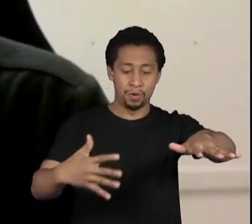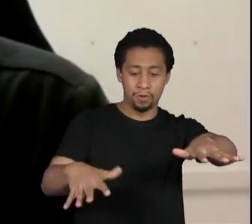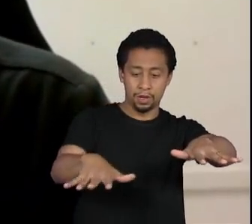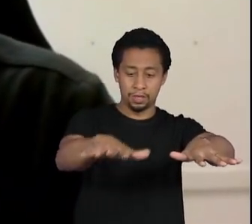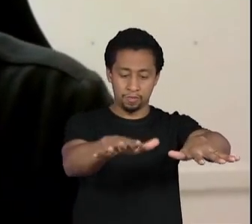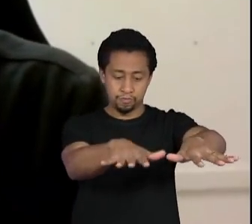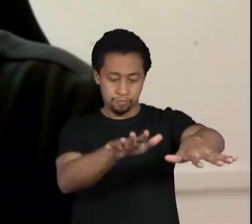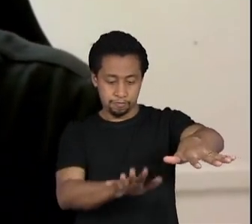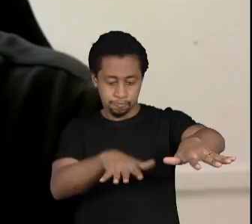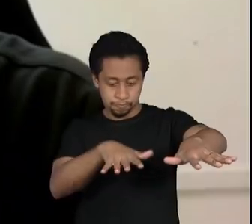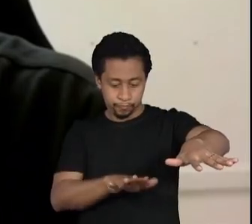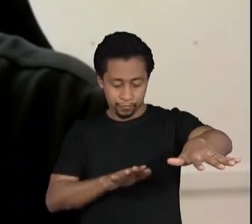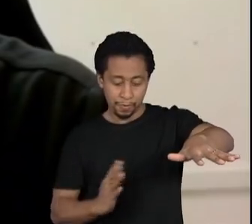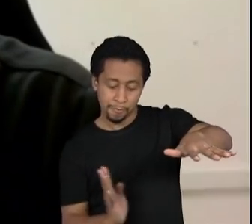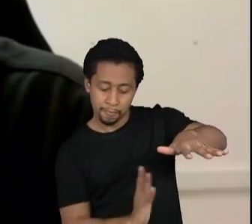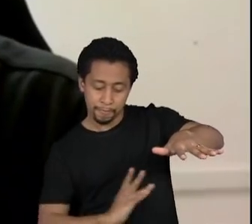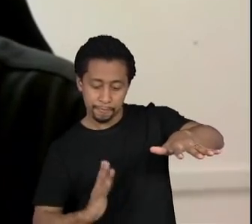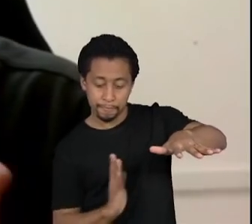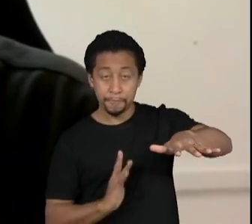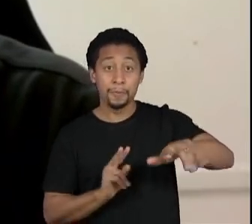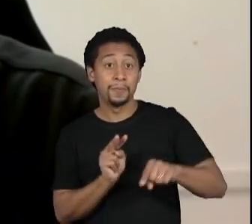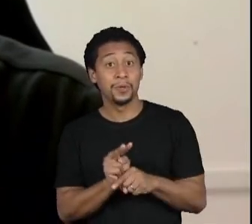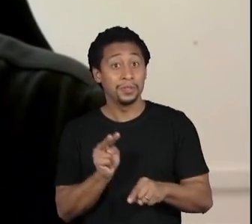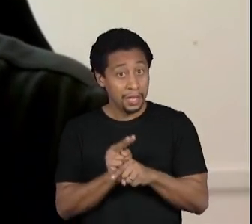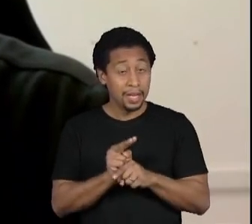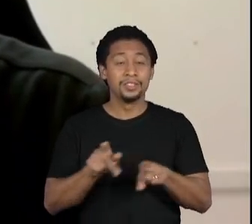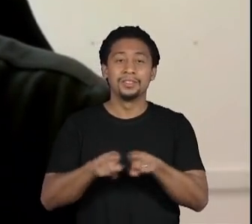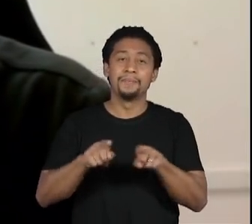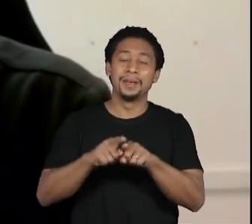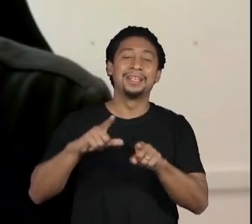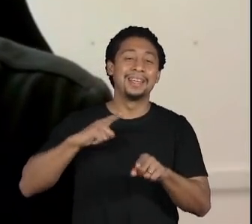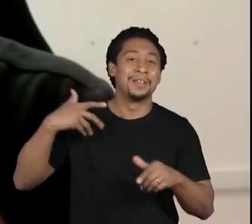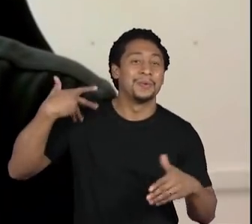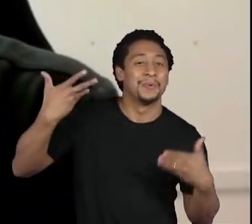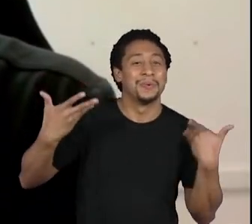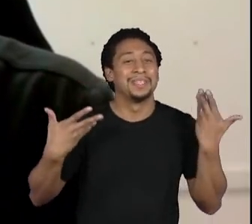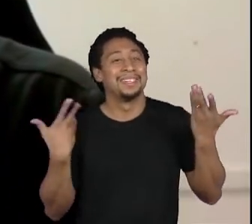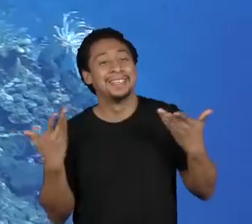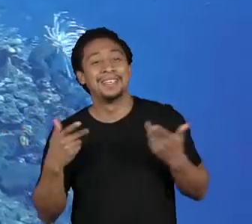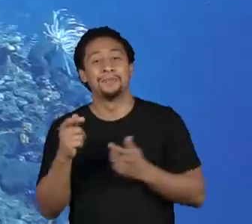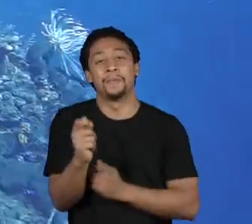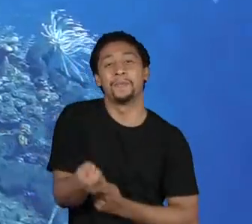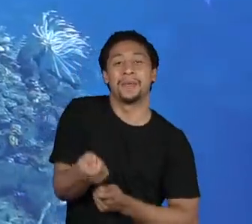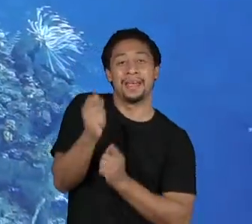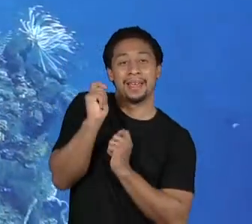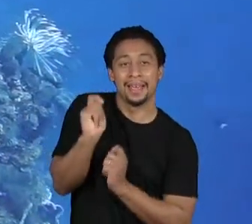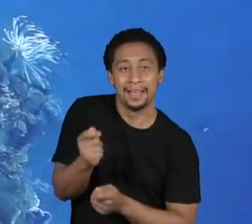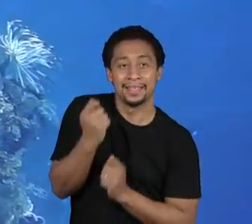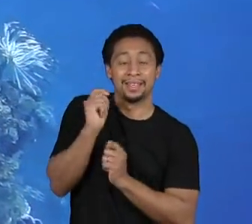diversos, movimentam o turismo, movimentam a economia através da pesca.